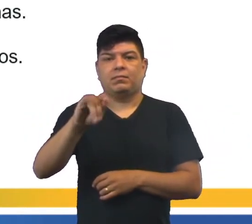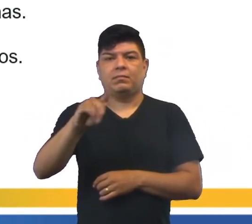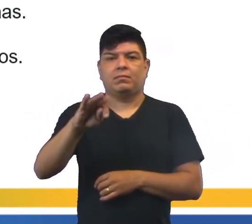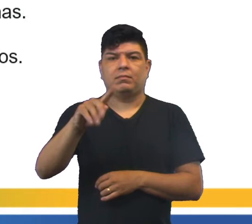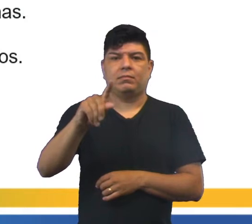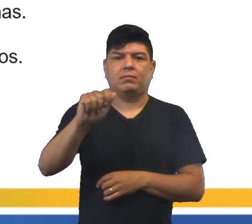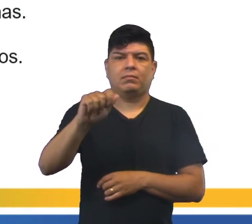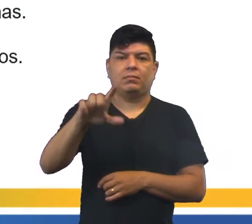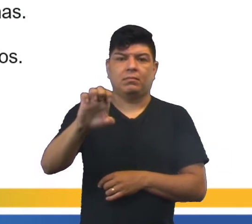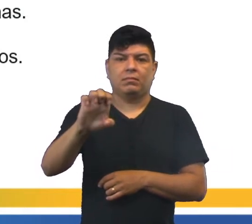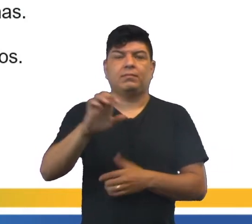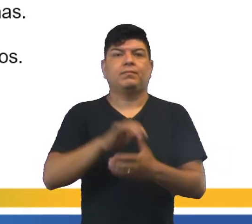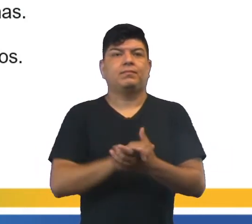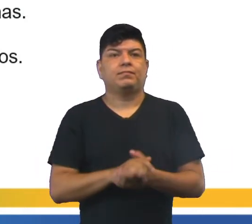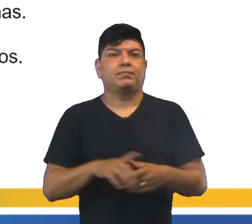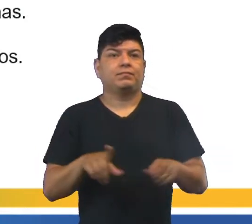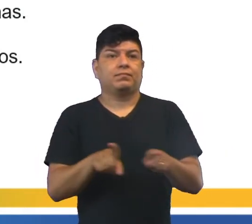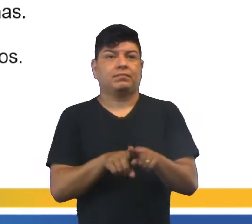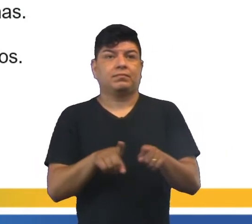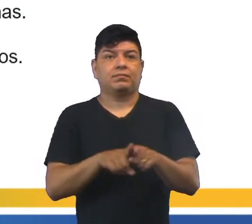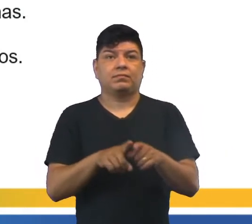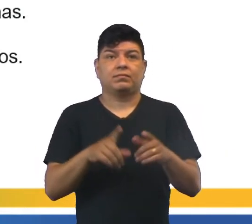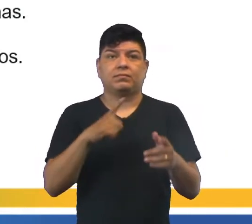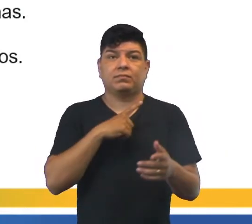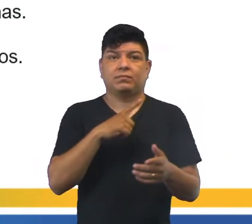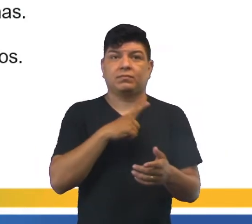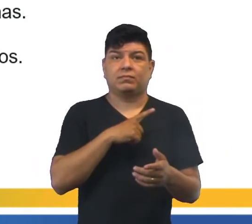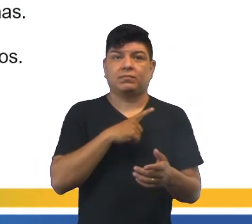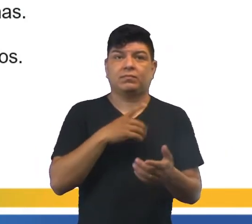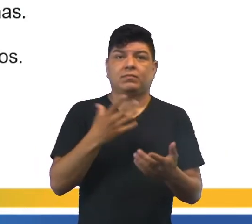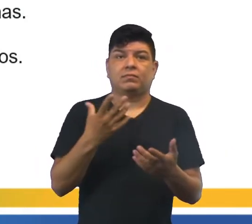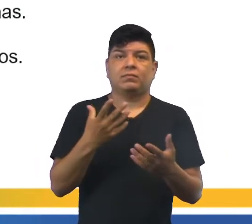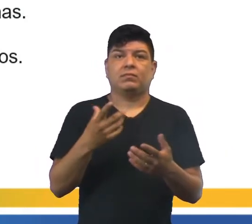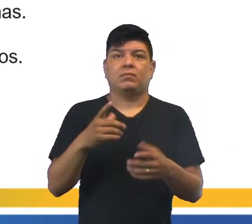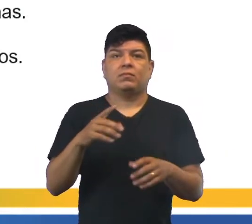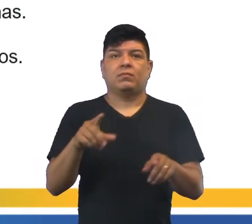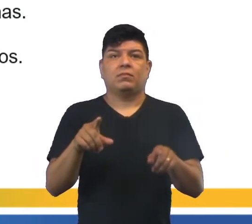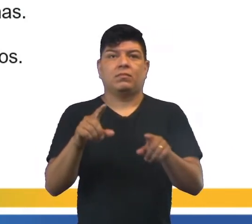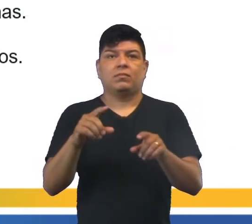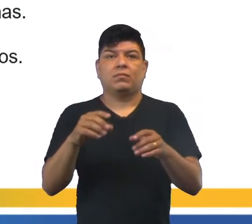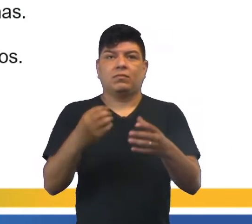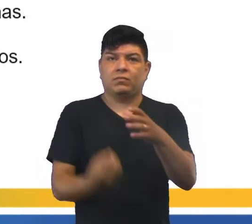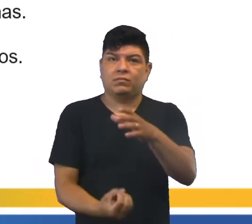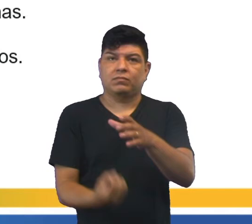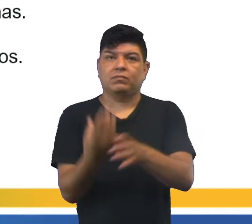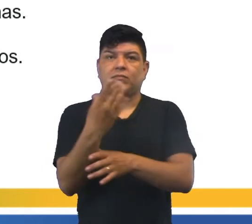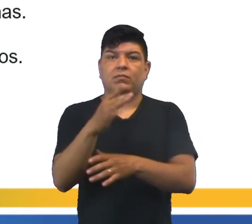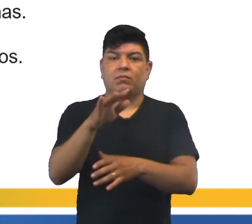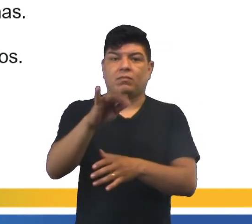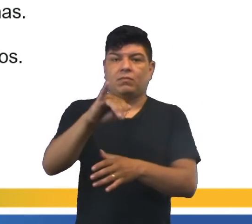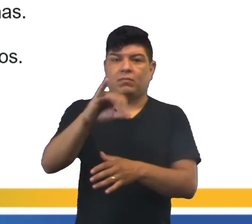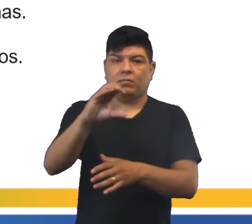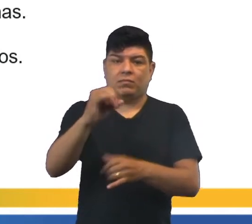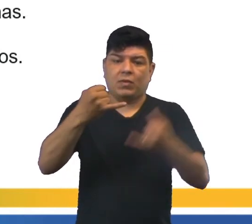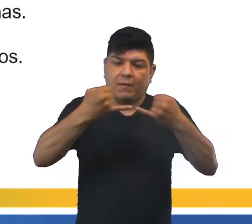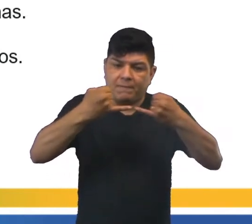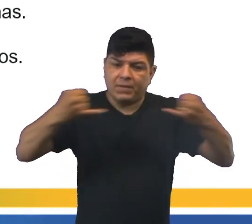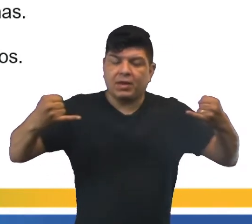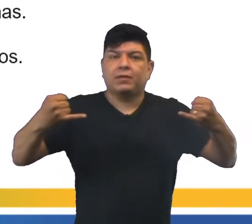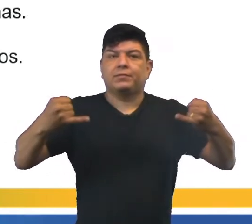lâminas. Nós temos que eles são ductíveis também, né? No caso, eles podem formar